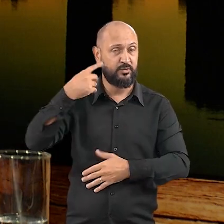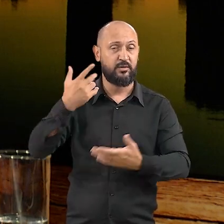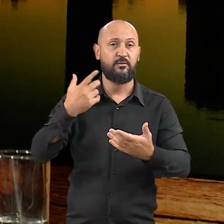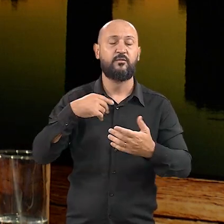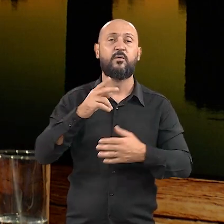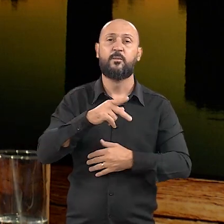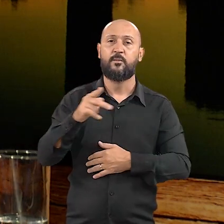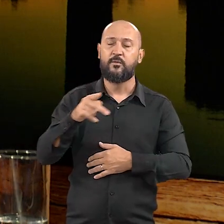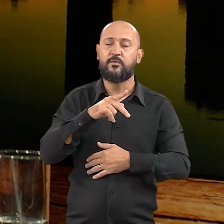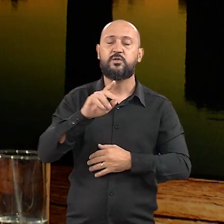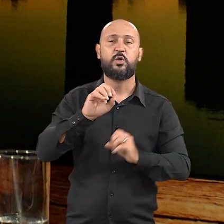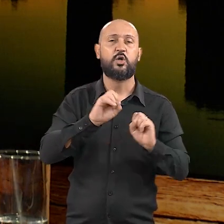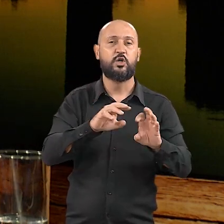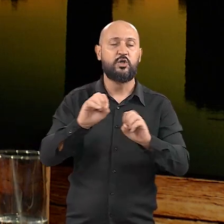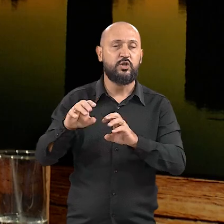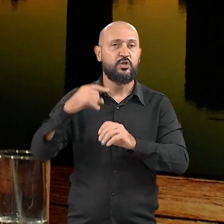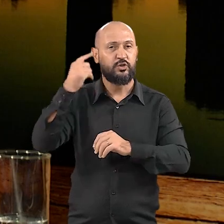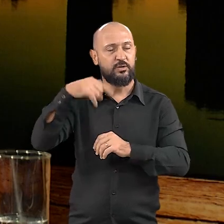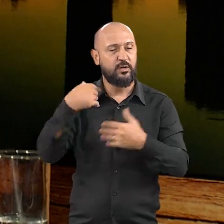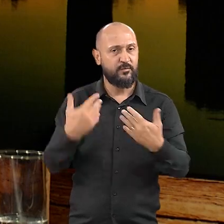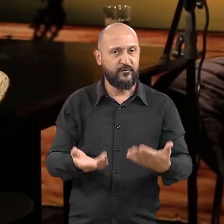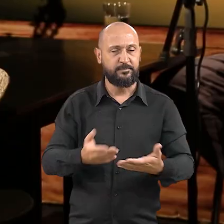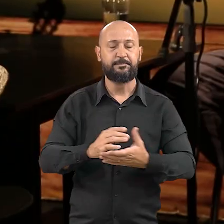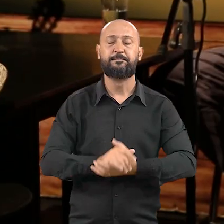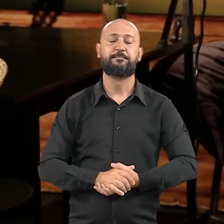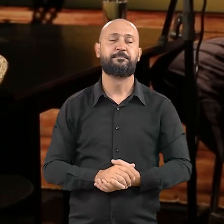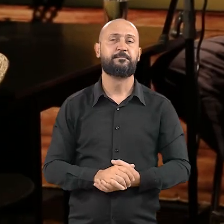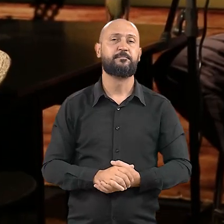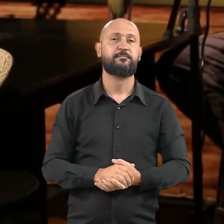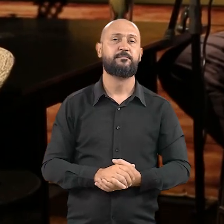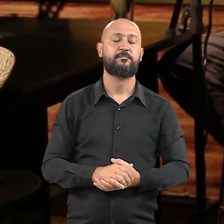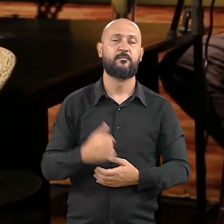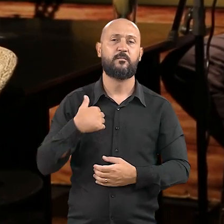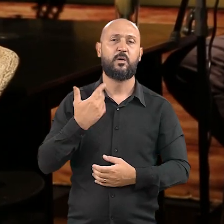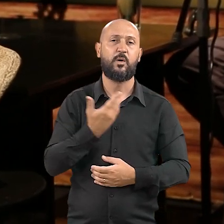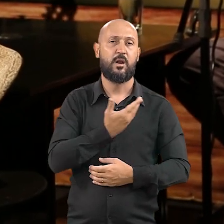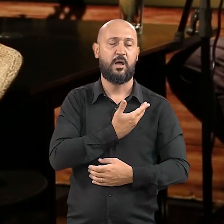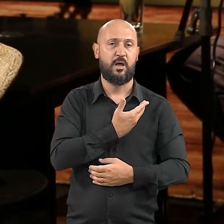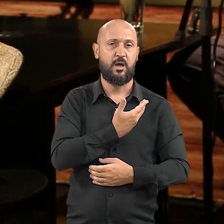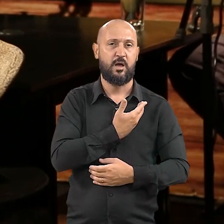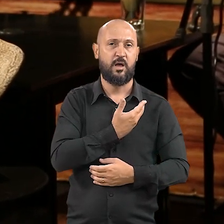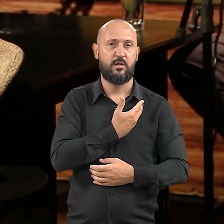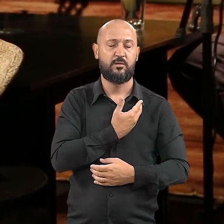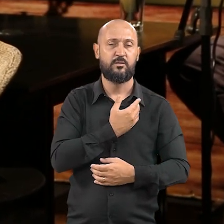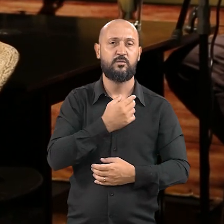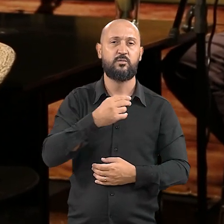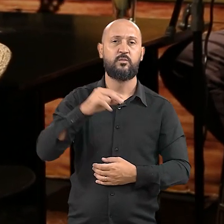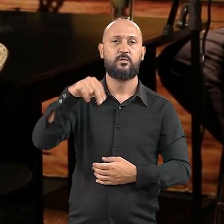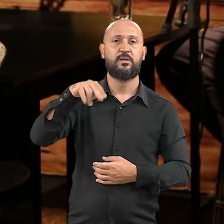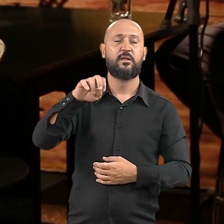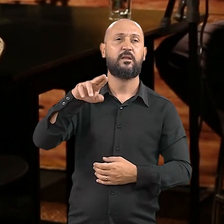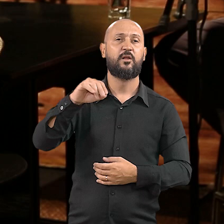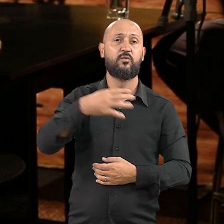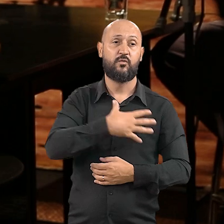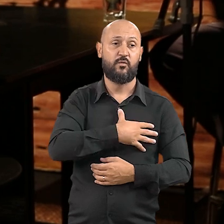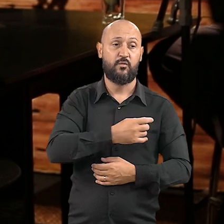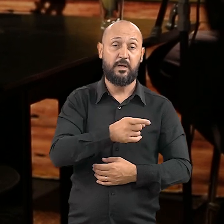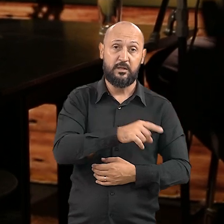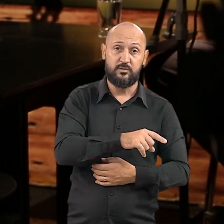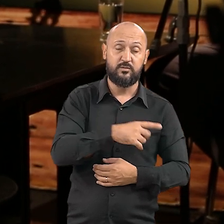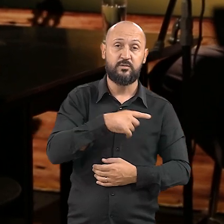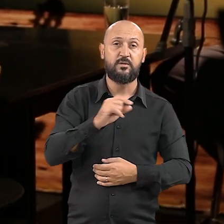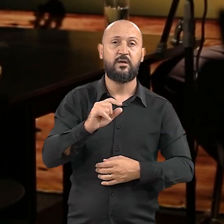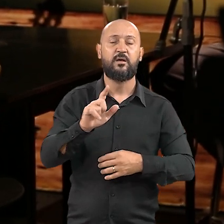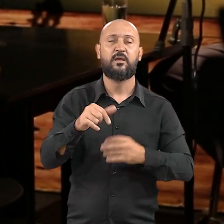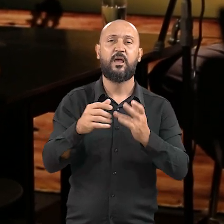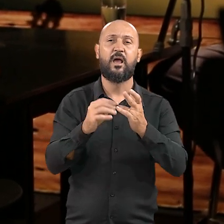também. Ele foi um grande professor de direito, enfim. E eu era muito amigo do Nene, né, de um dos filhos